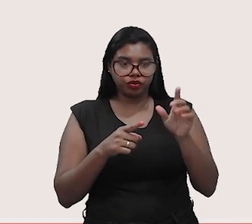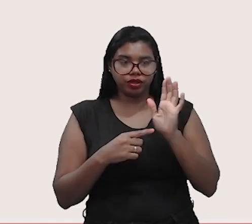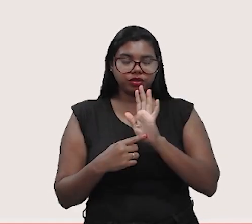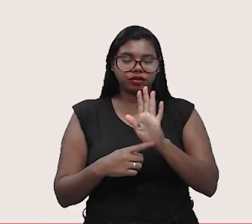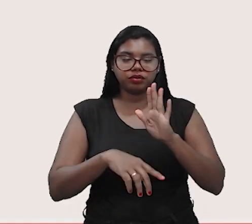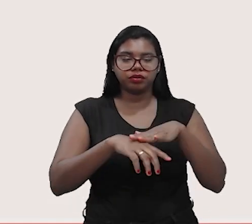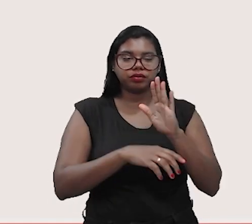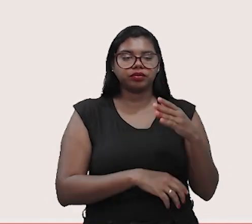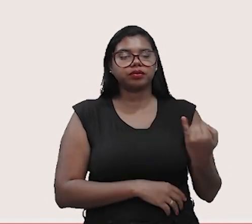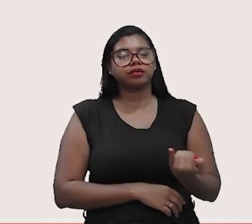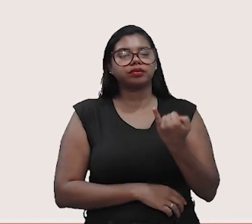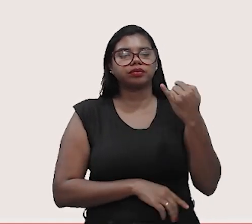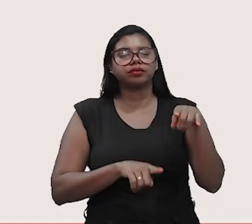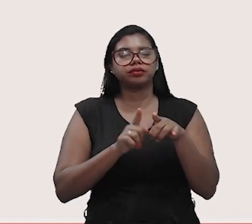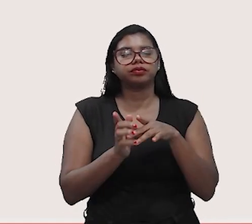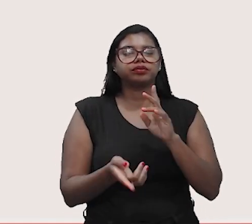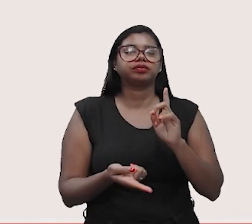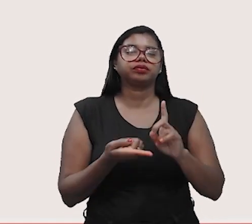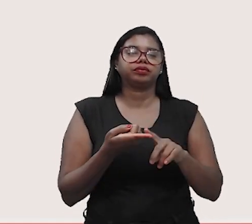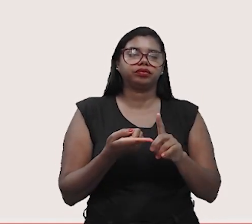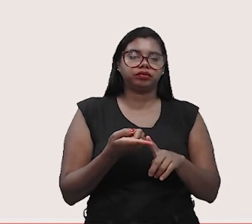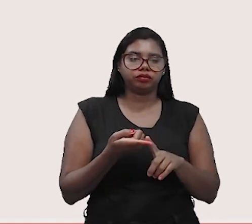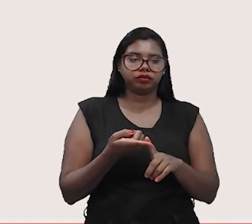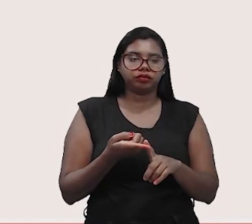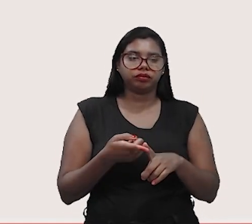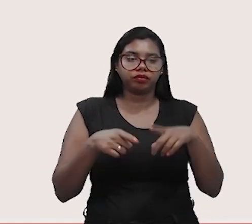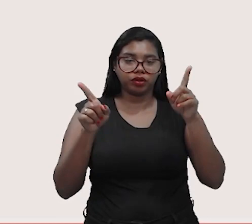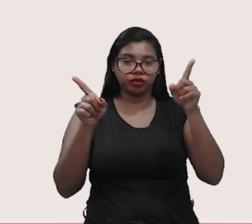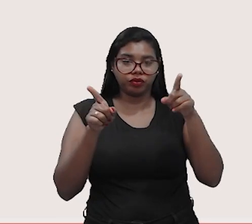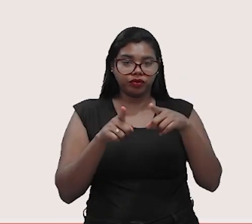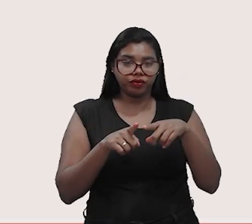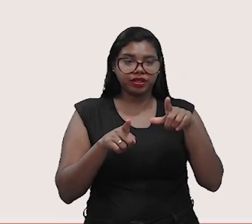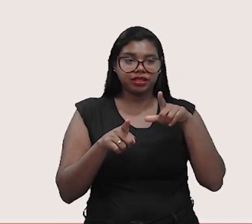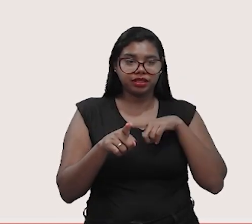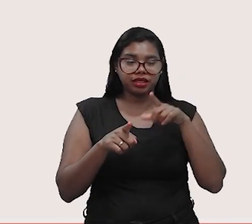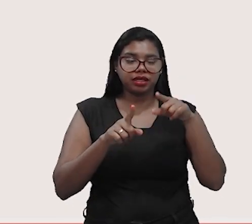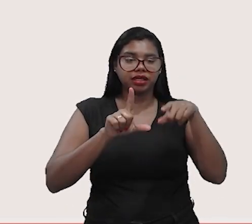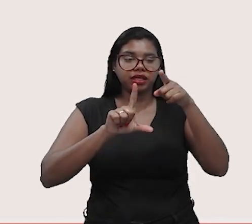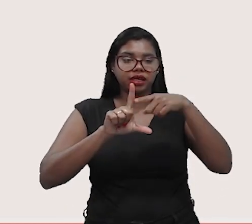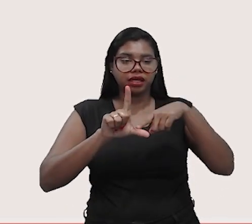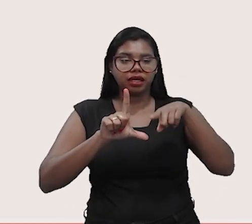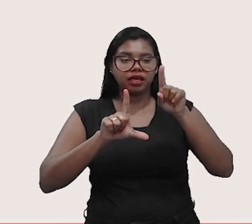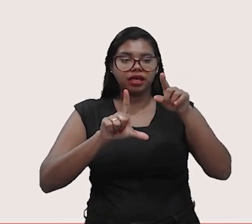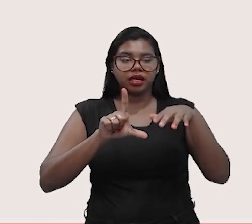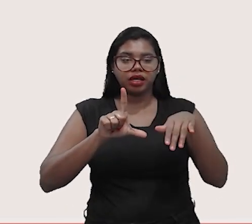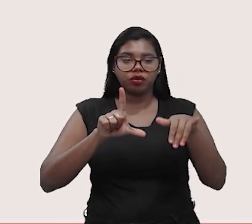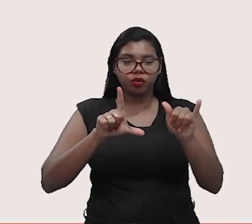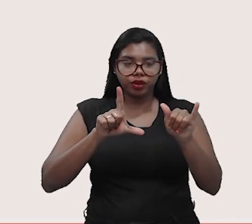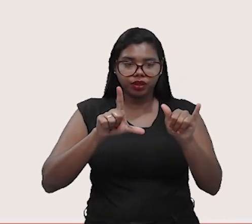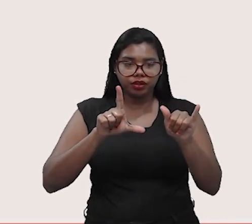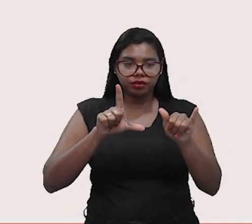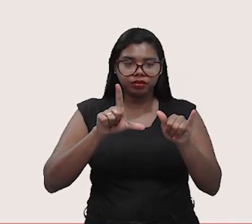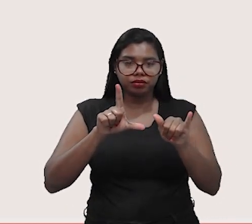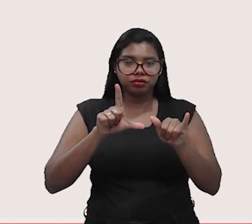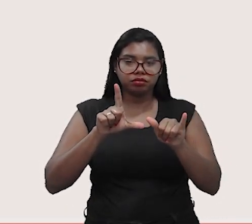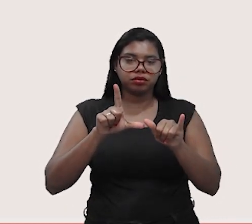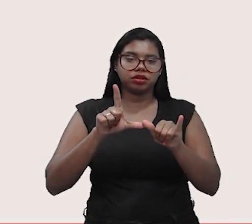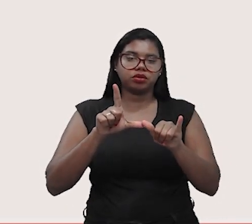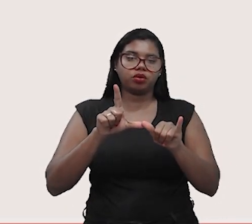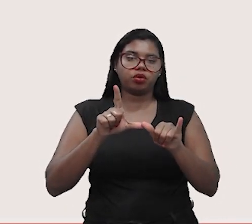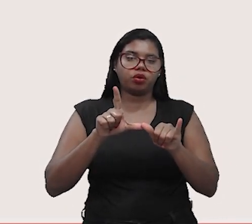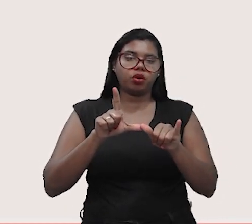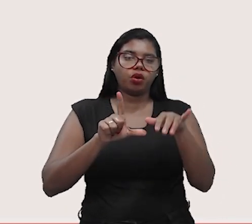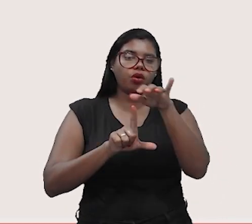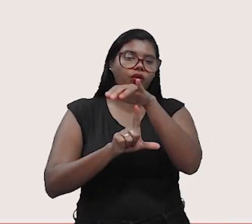aí do meu vértice. E também temos aqui o nosso y do vértice, que vai indicar para mim o